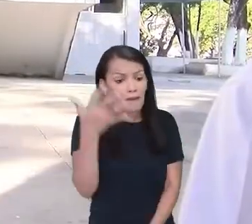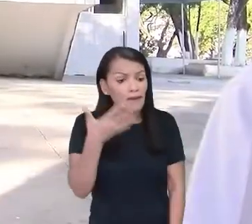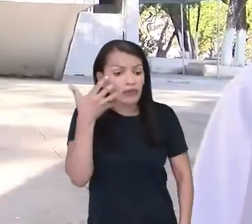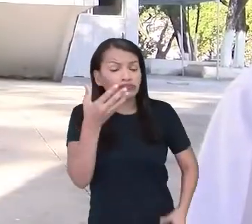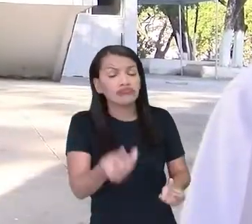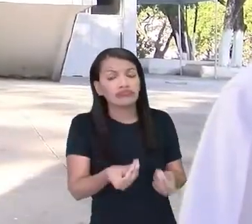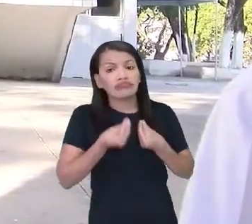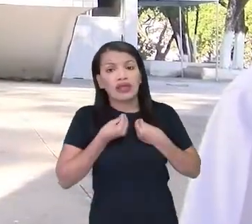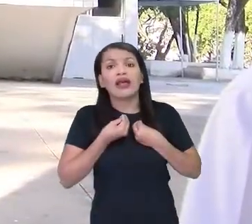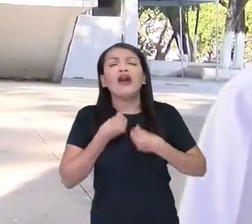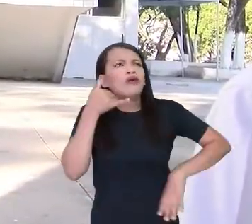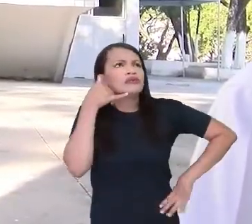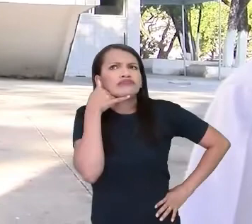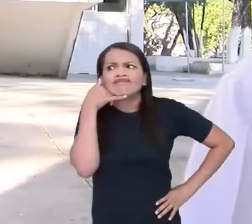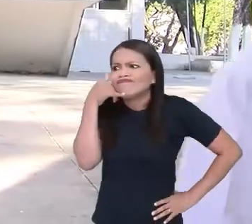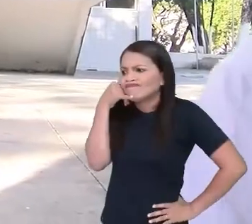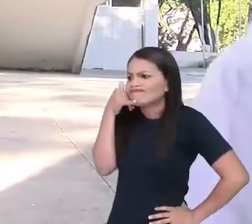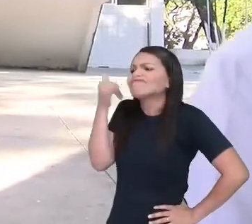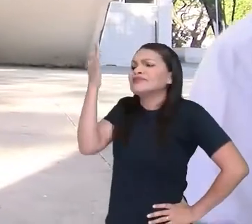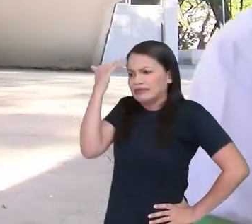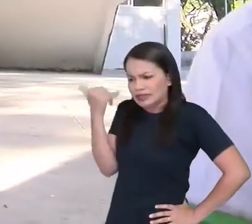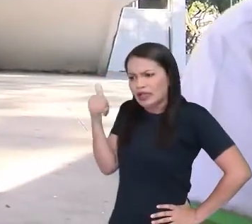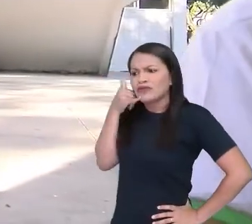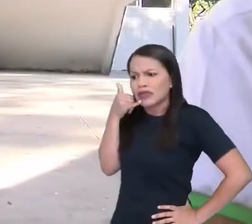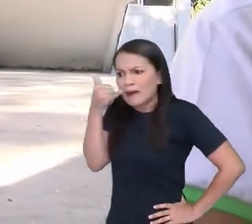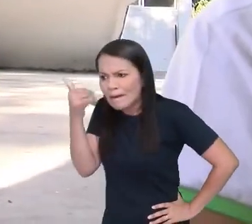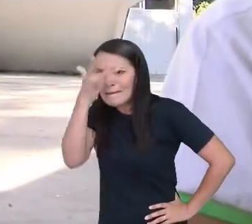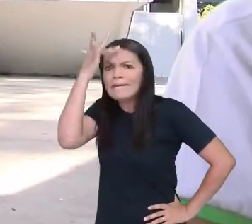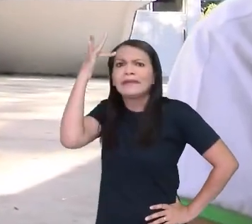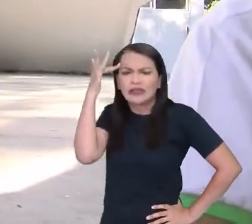ligar para uma pessoa que pode nos ajudar.